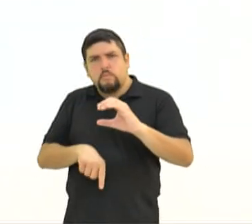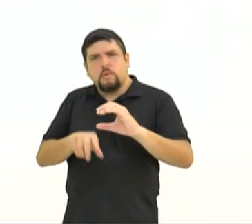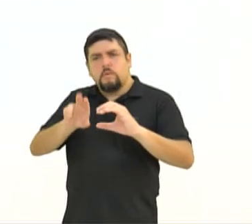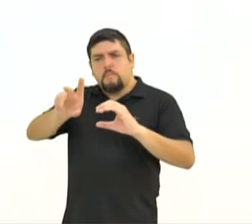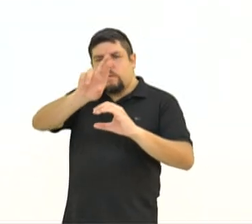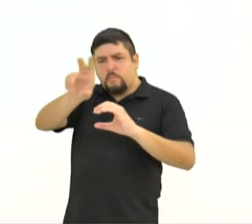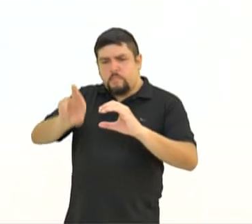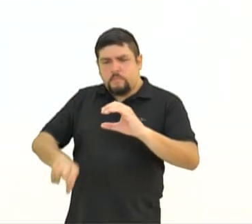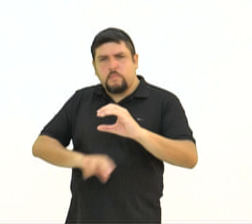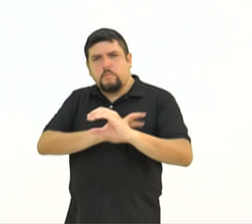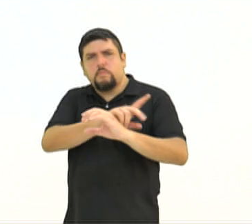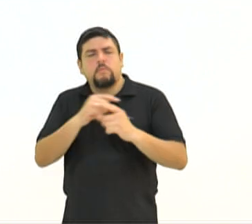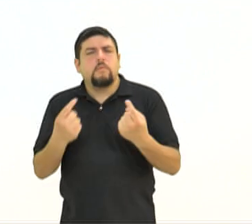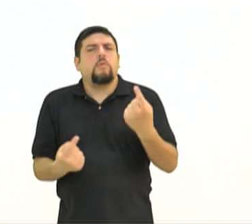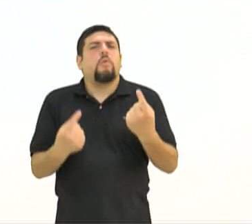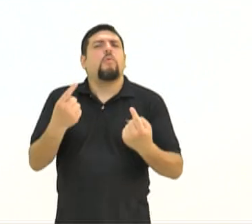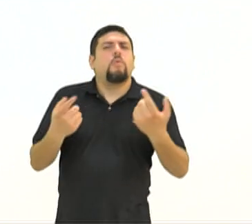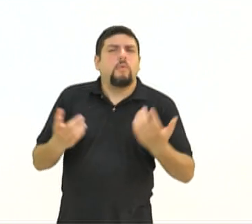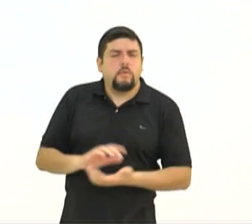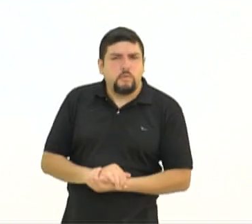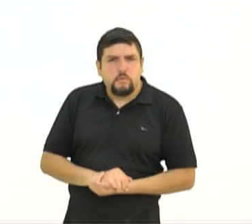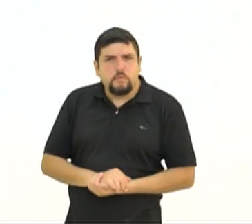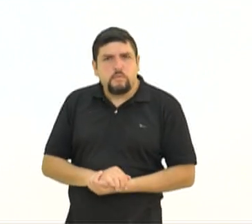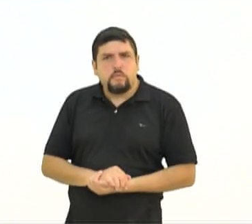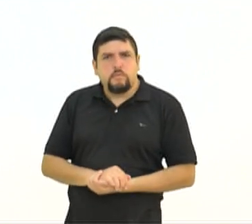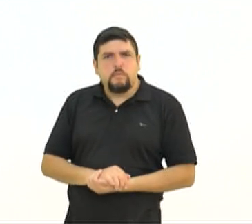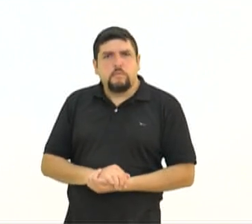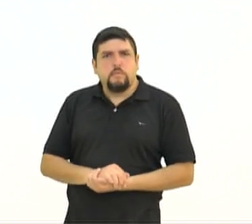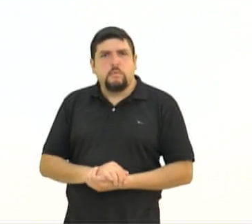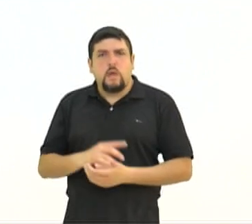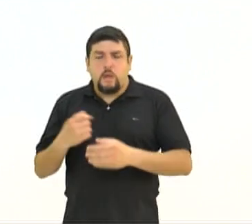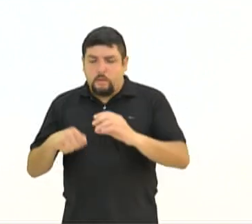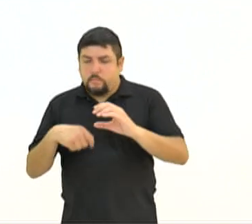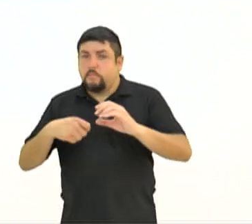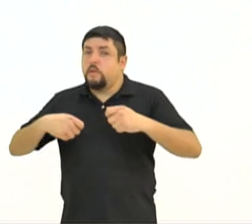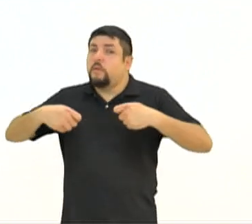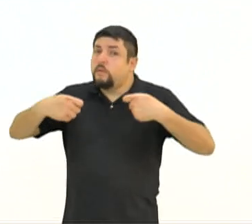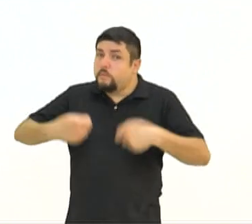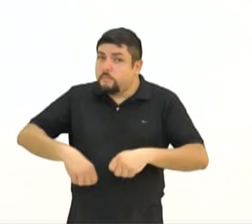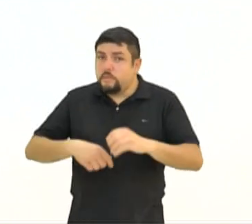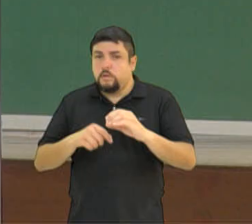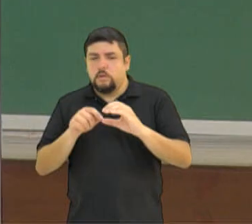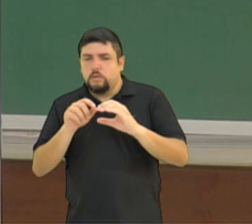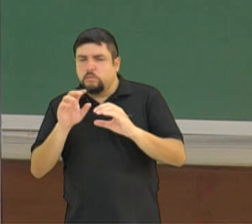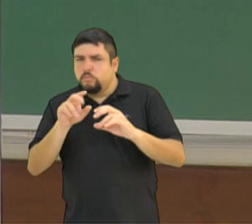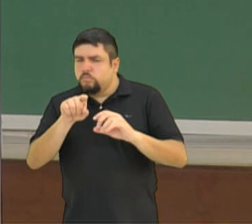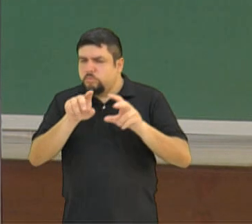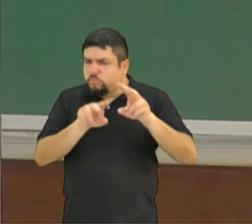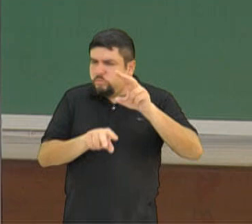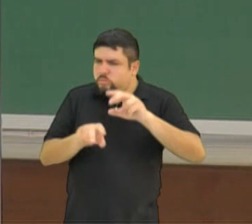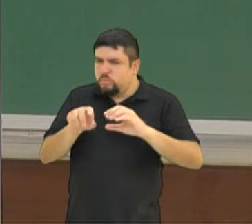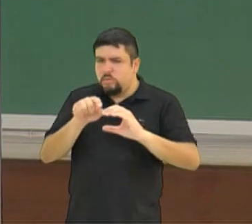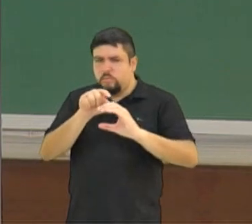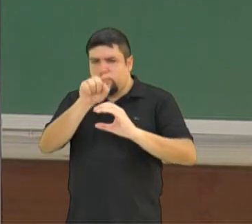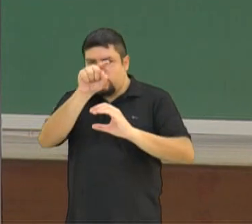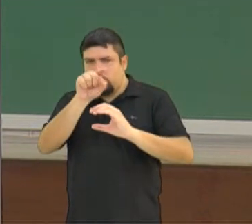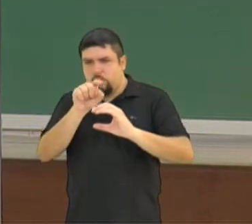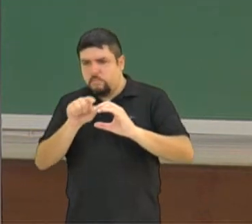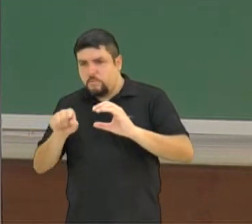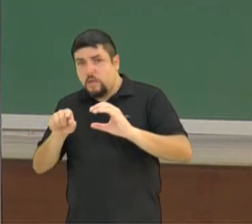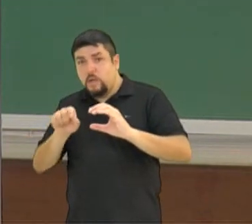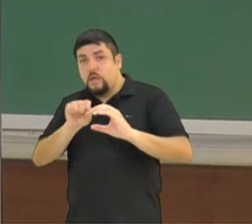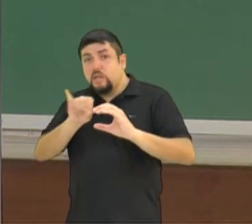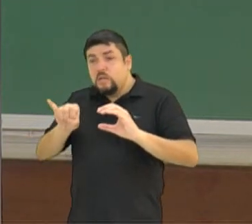né? Lembrando que tem que ter esse carbono assimétrico. Os 4 lados, certo? Precisam ser diferentes. Se tiver uma dupla,